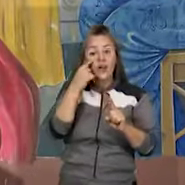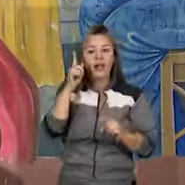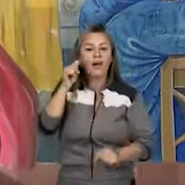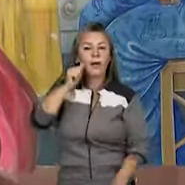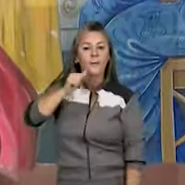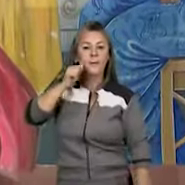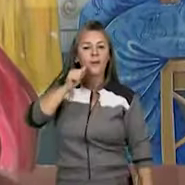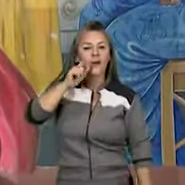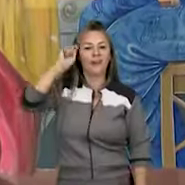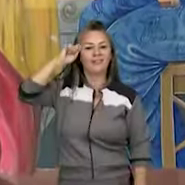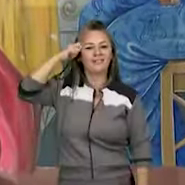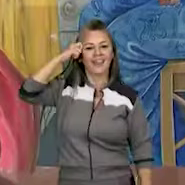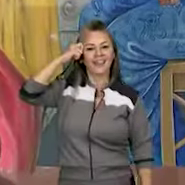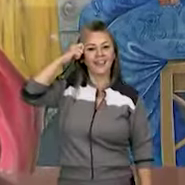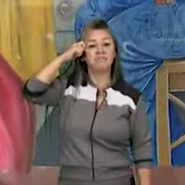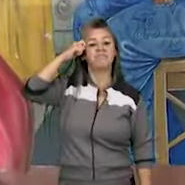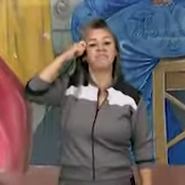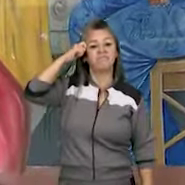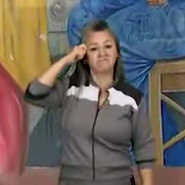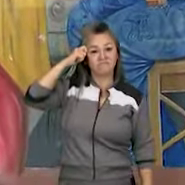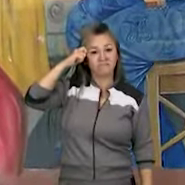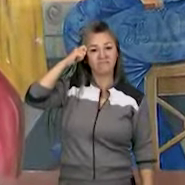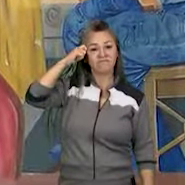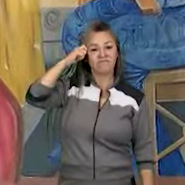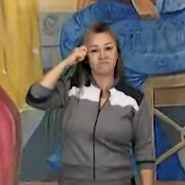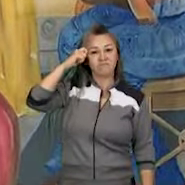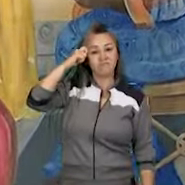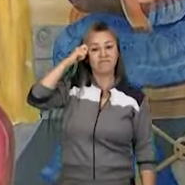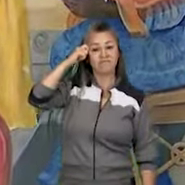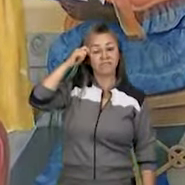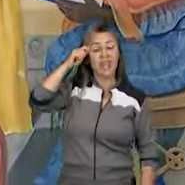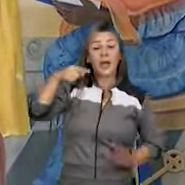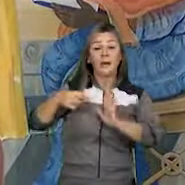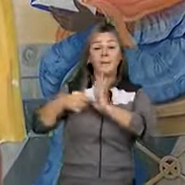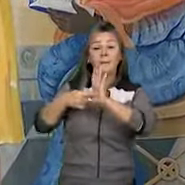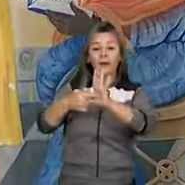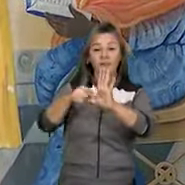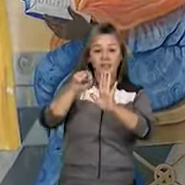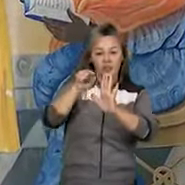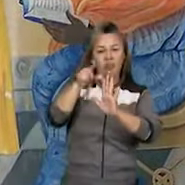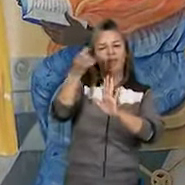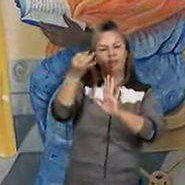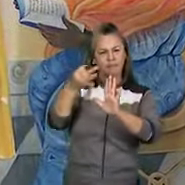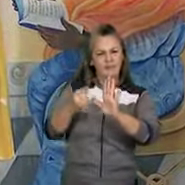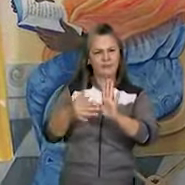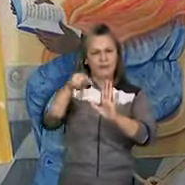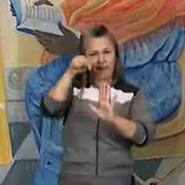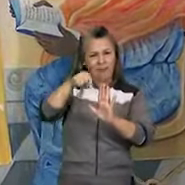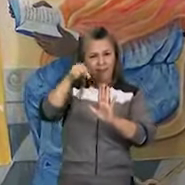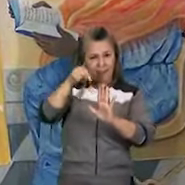negras que fundaram, né, essa capela, essa comunidade, que nós vamos falar um pouquinho daqui a pouco sobre isso,